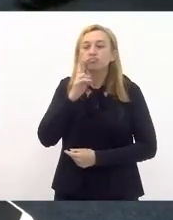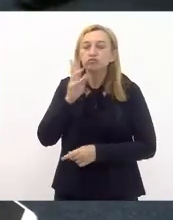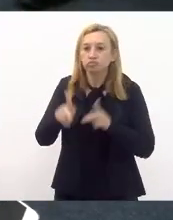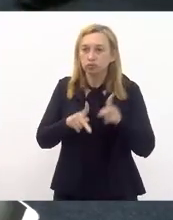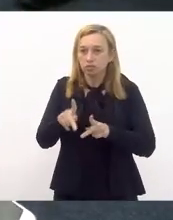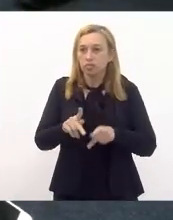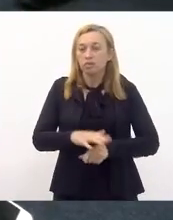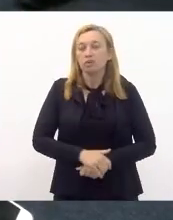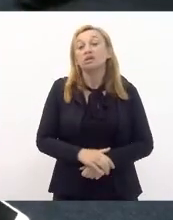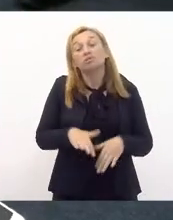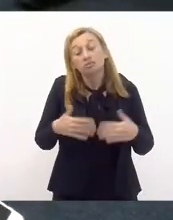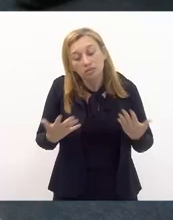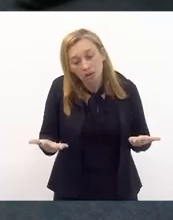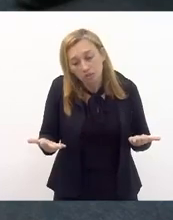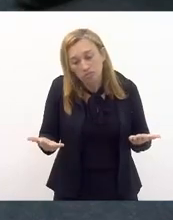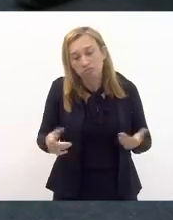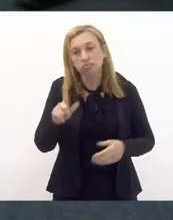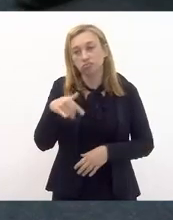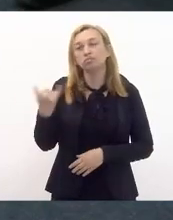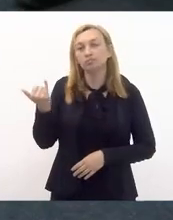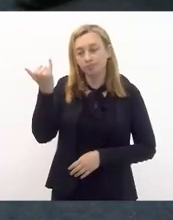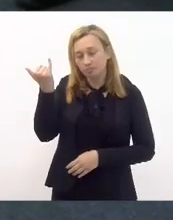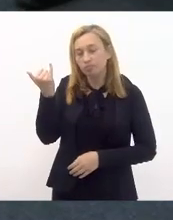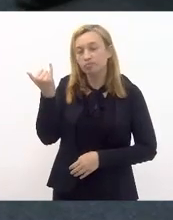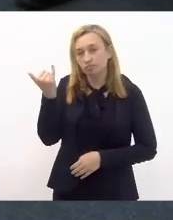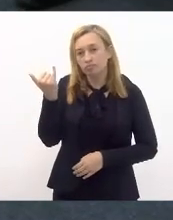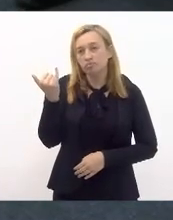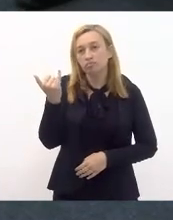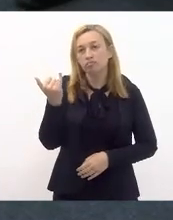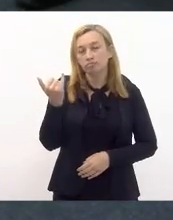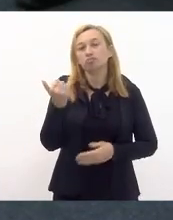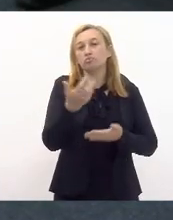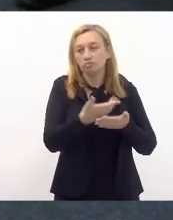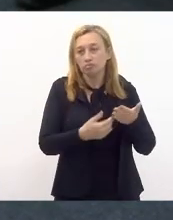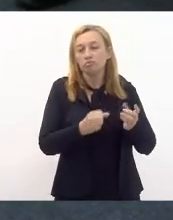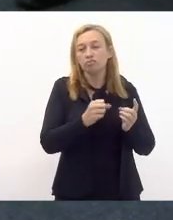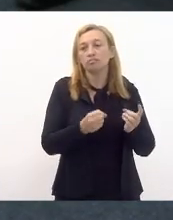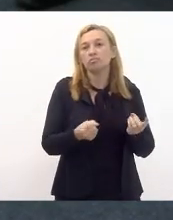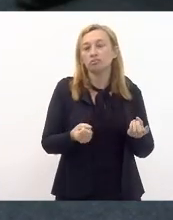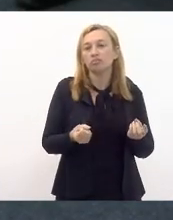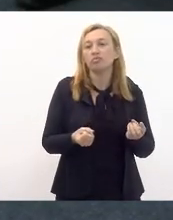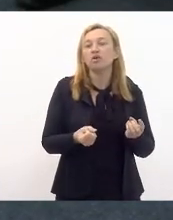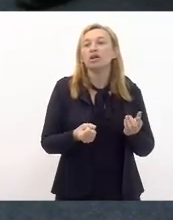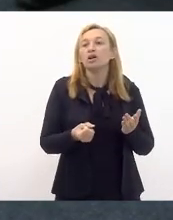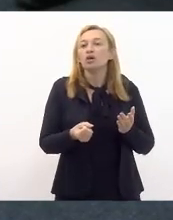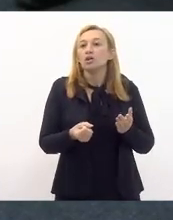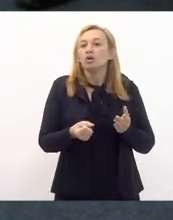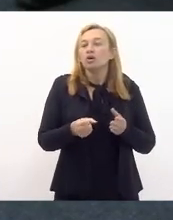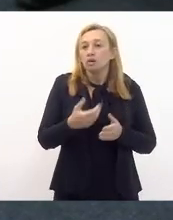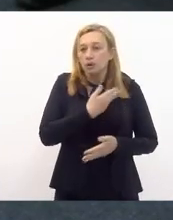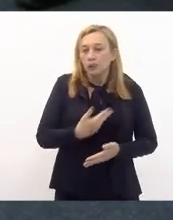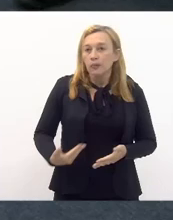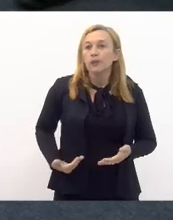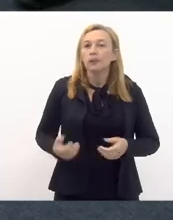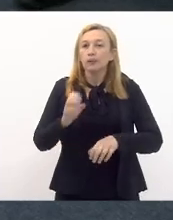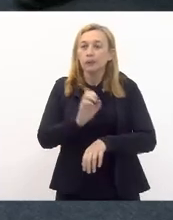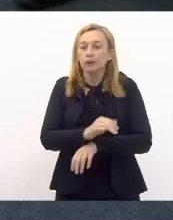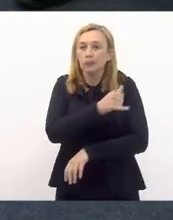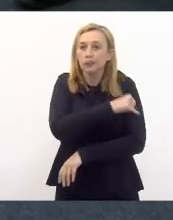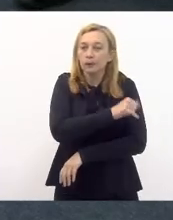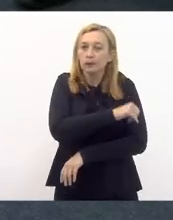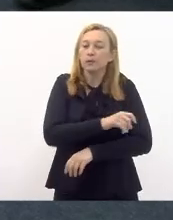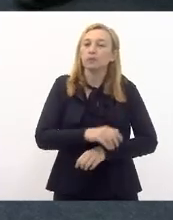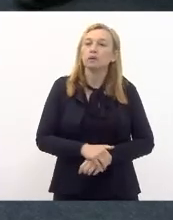popular E então eu acho que isso é importante agenda social do governo agenda social do Estado do Rio de Janeiro